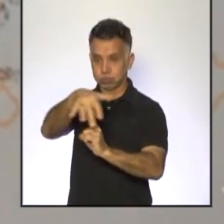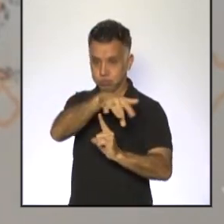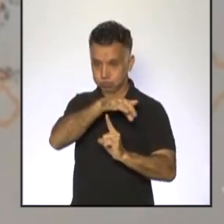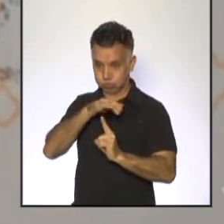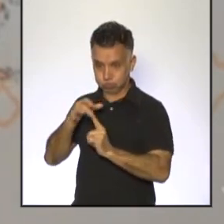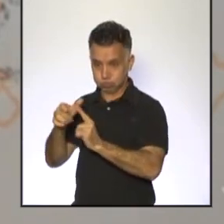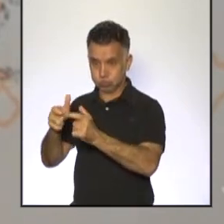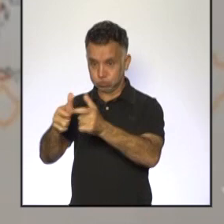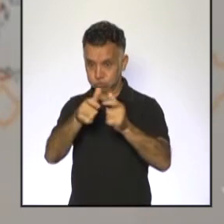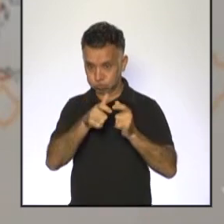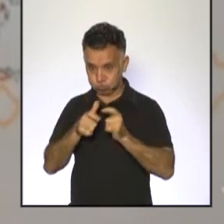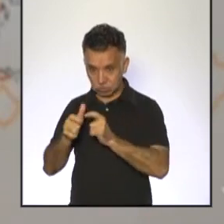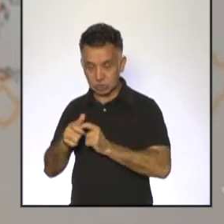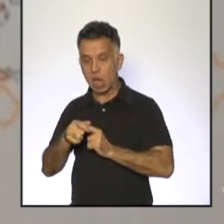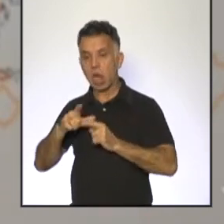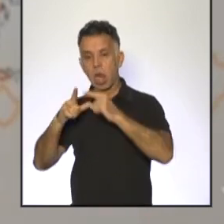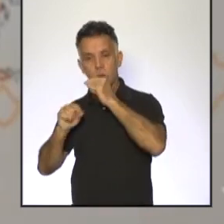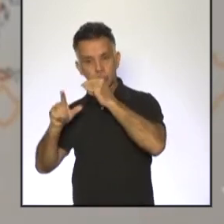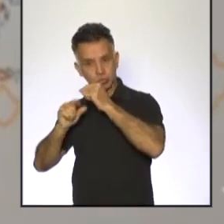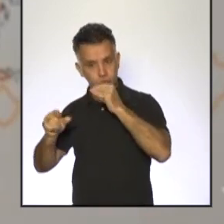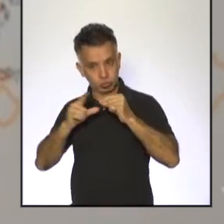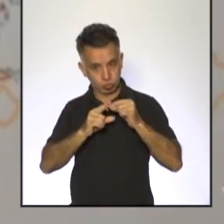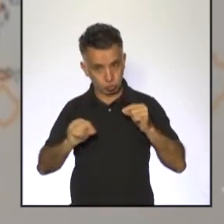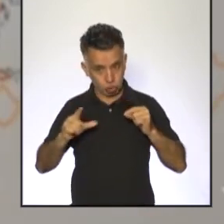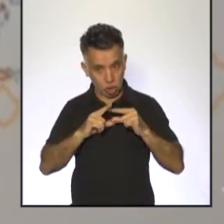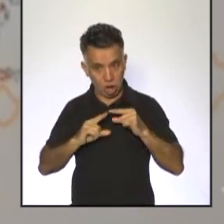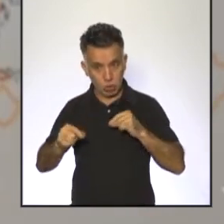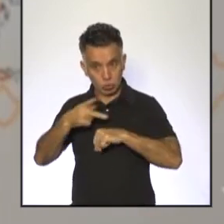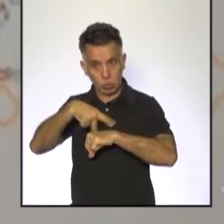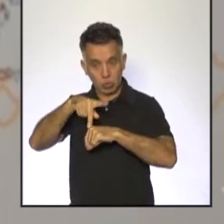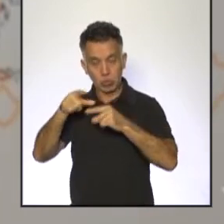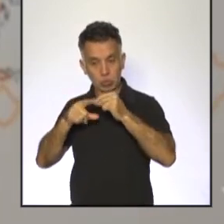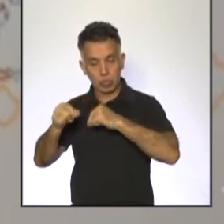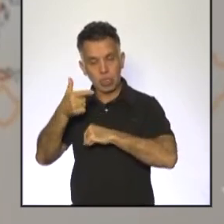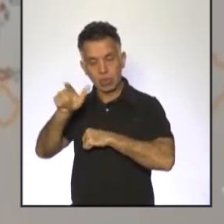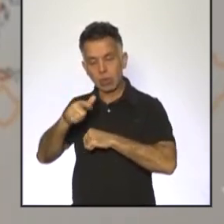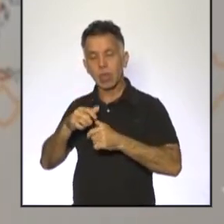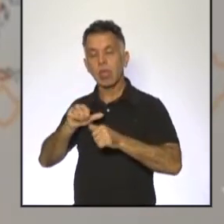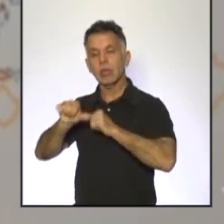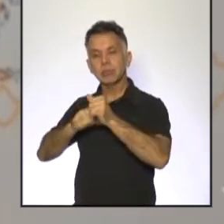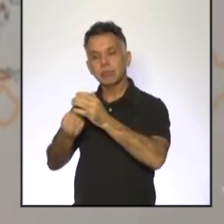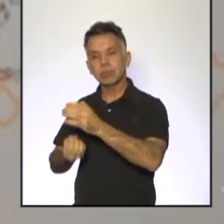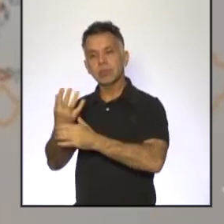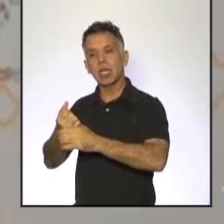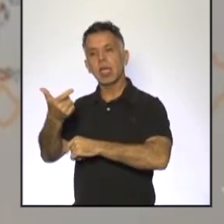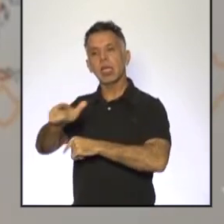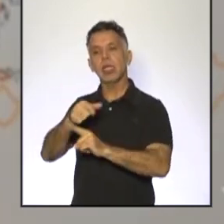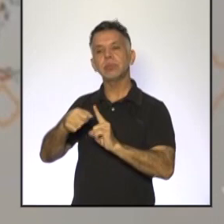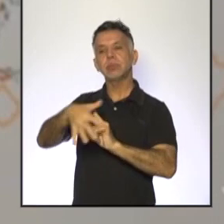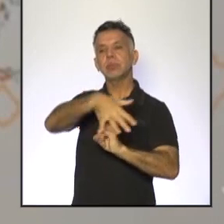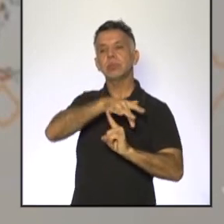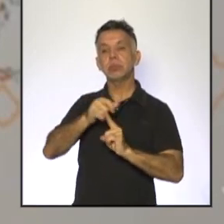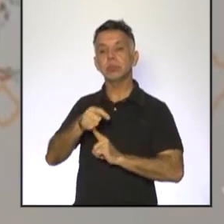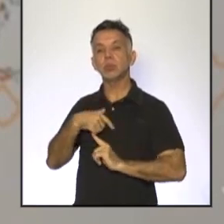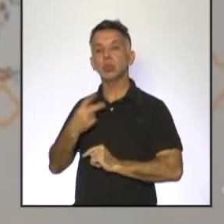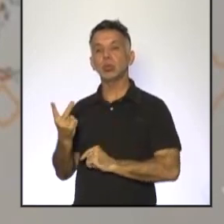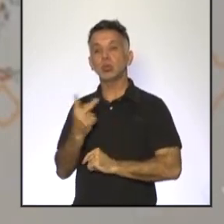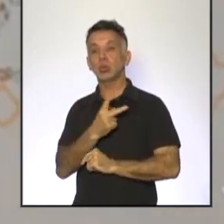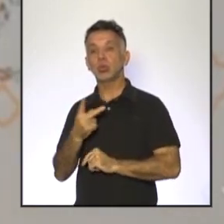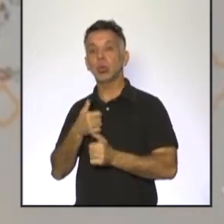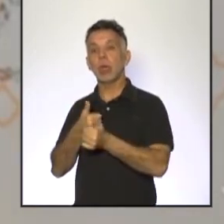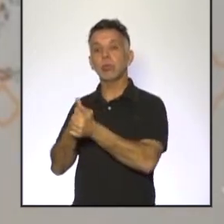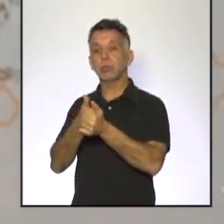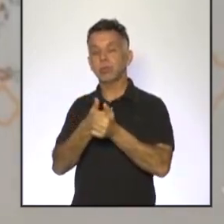japonês. Tá? A placa tradicionalmente mais velha e mais fria subducta para outra placa. Esses dois tipos de convergência